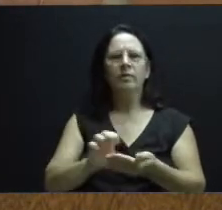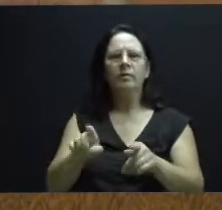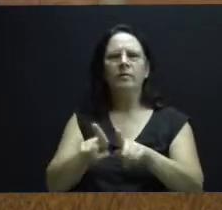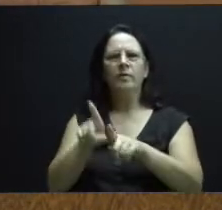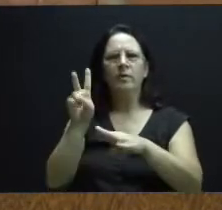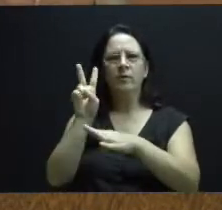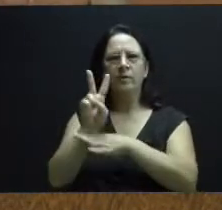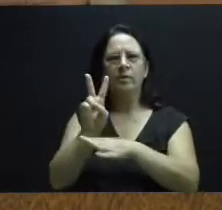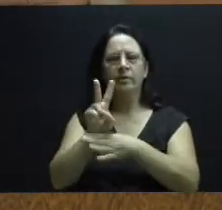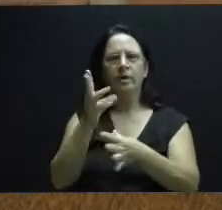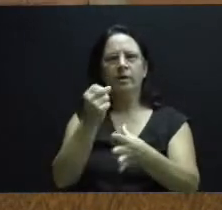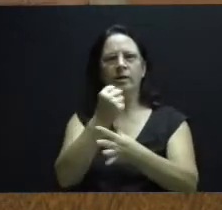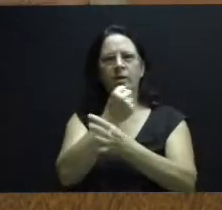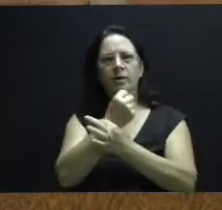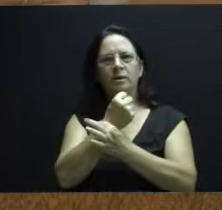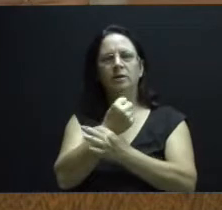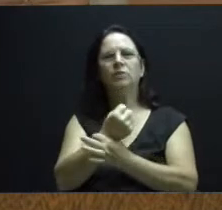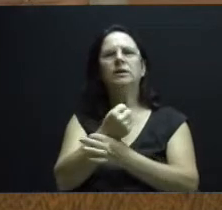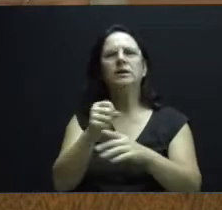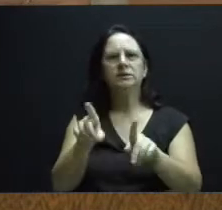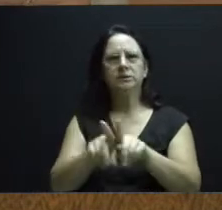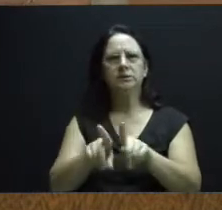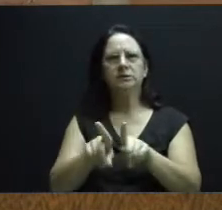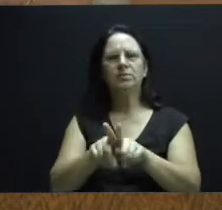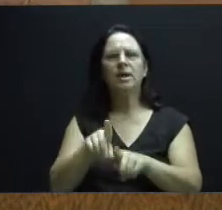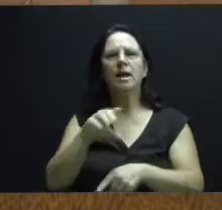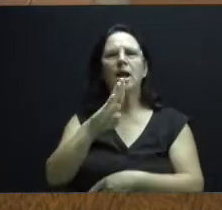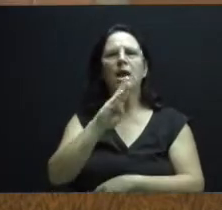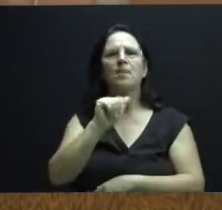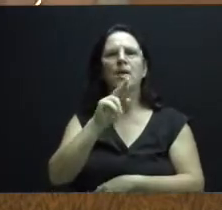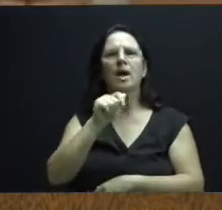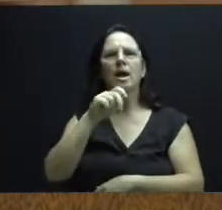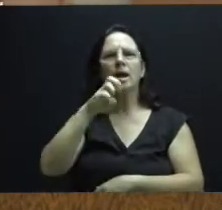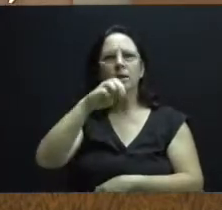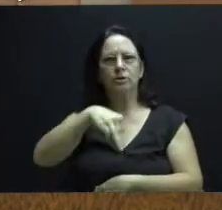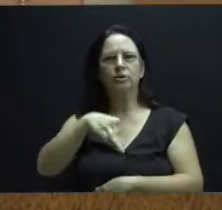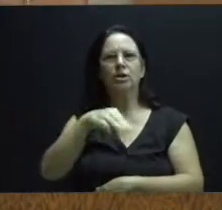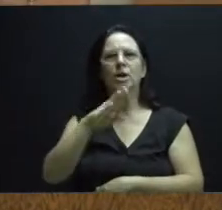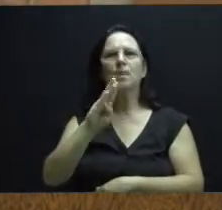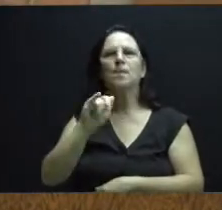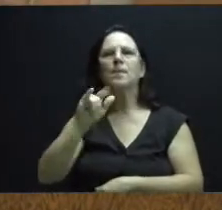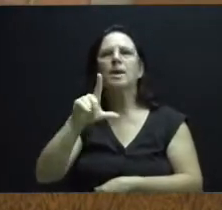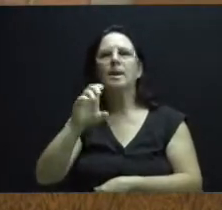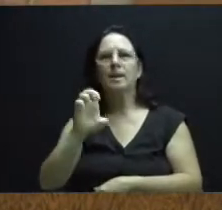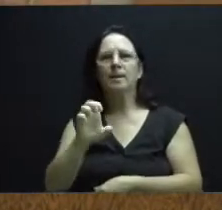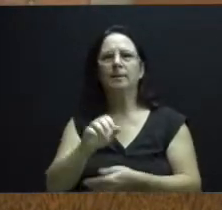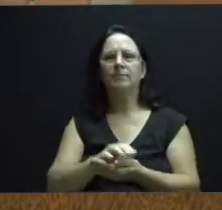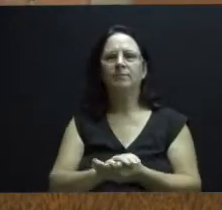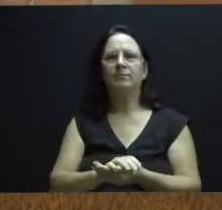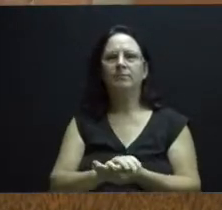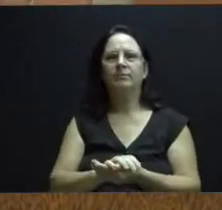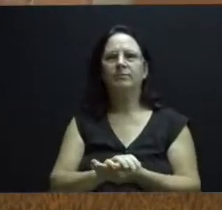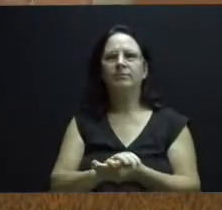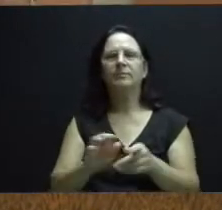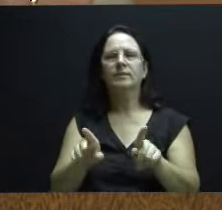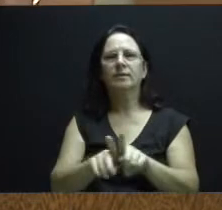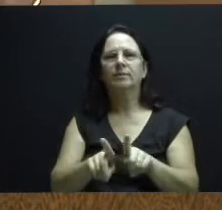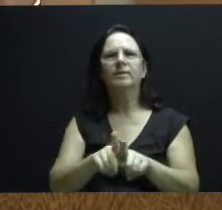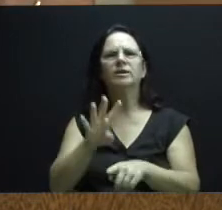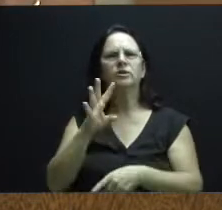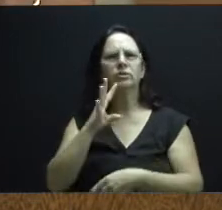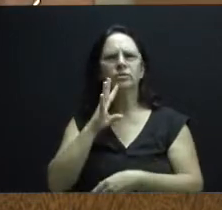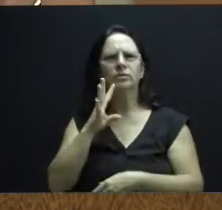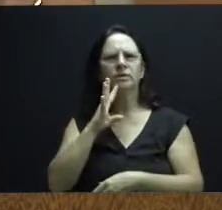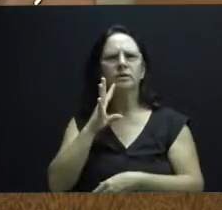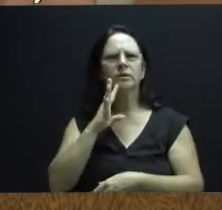e segurança que encontra se esta barragem da represa billings e quero ainda que o ter liberado seja dada ciência